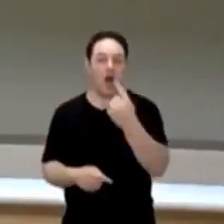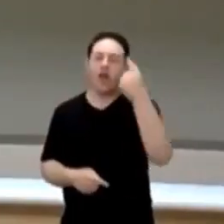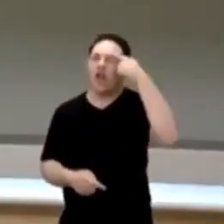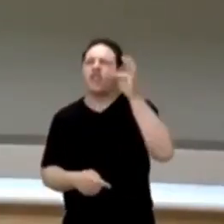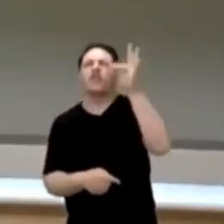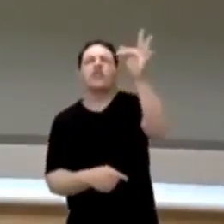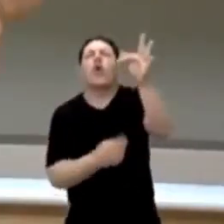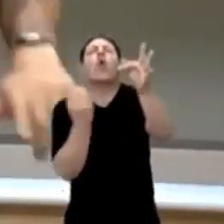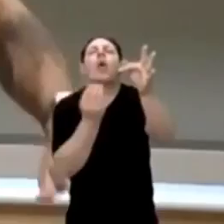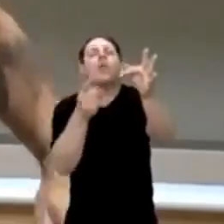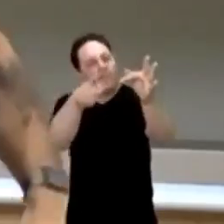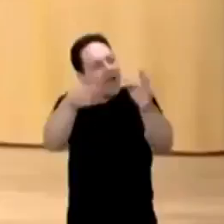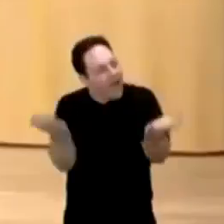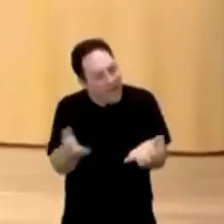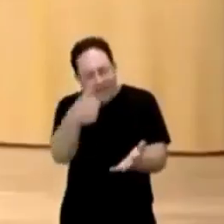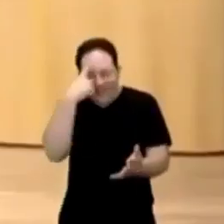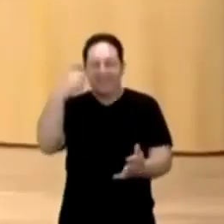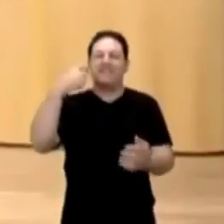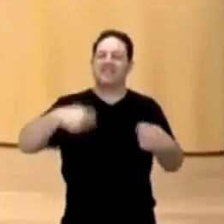prever o futuro é criá-lo.